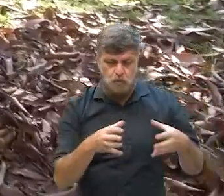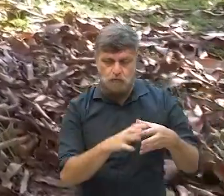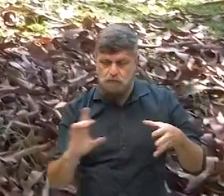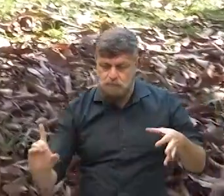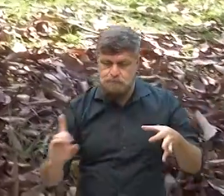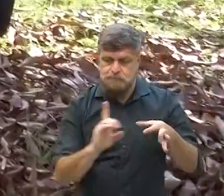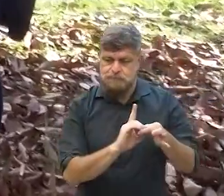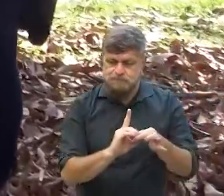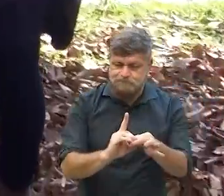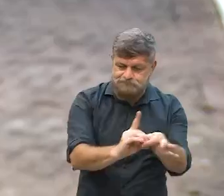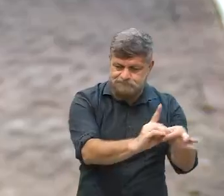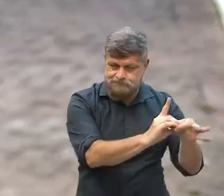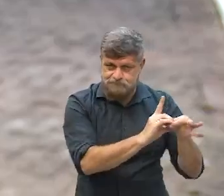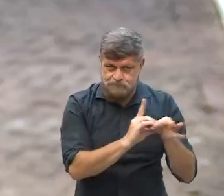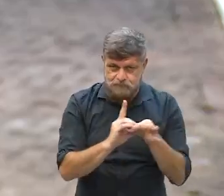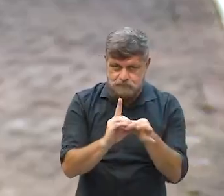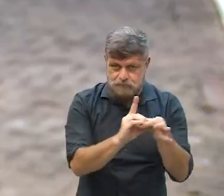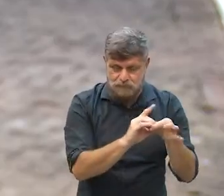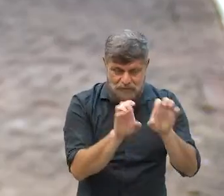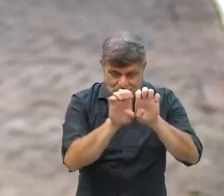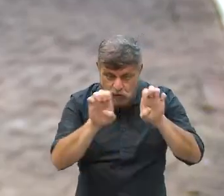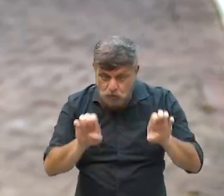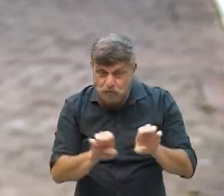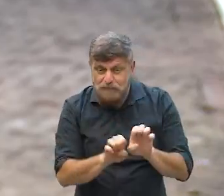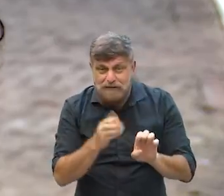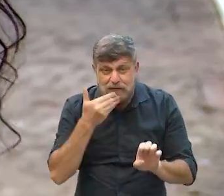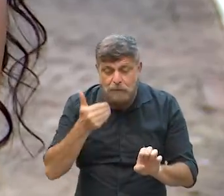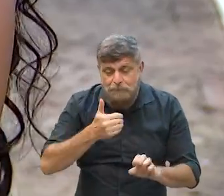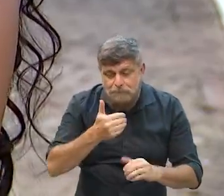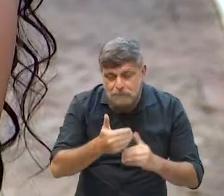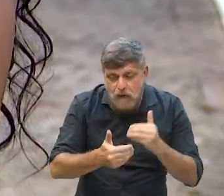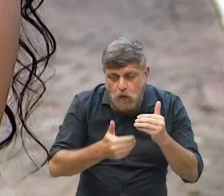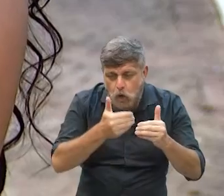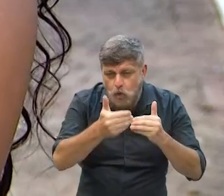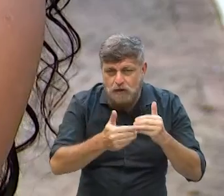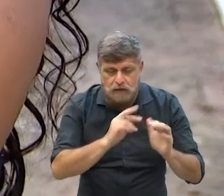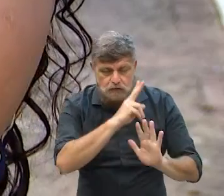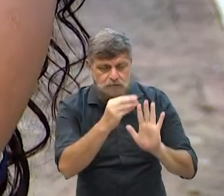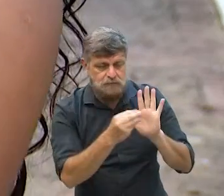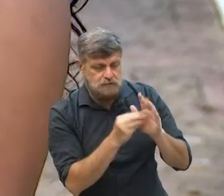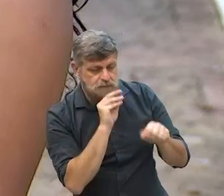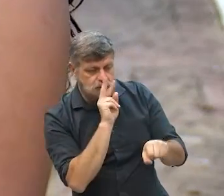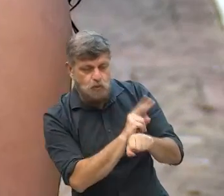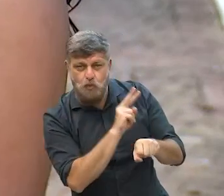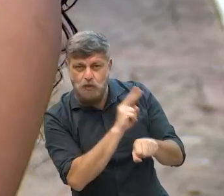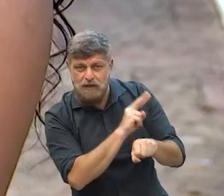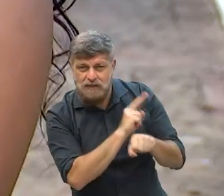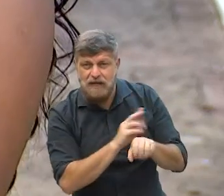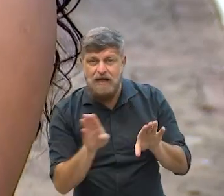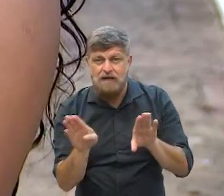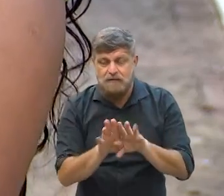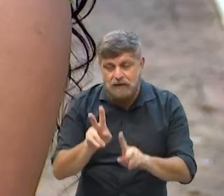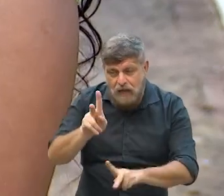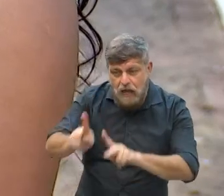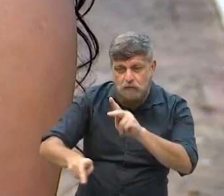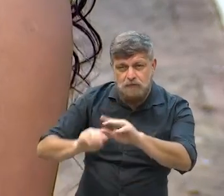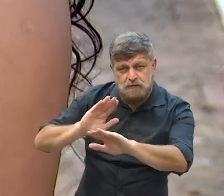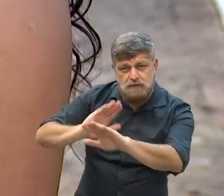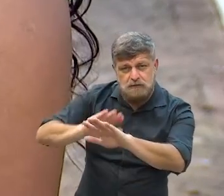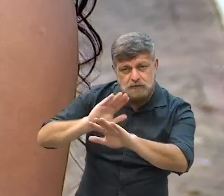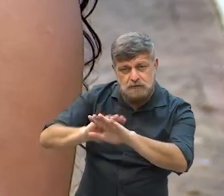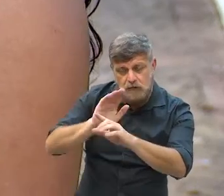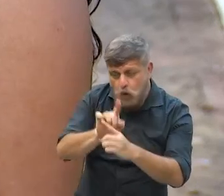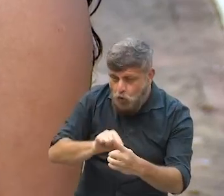estamos estruturando, nós estamos melhorando, nós estamos criando uma preservação ambiental, mas que também precisa da população no sentido